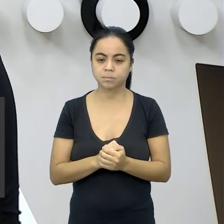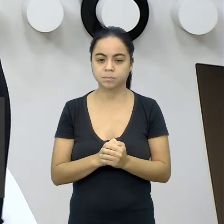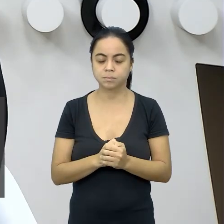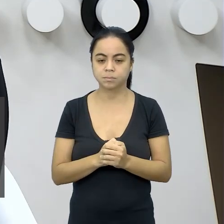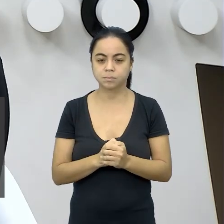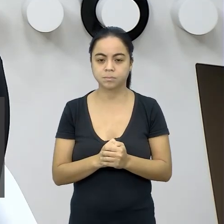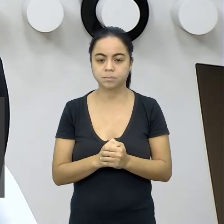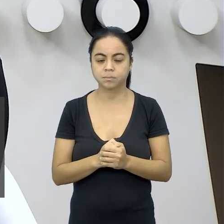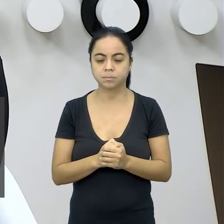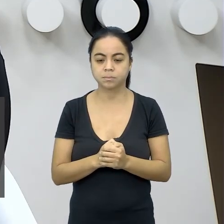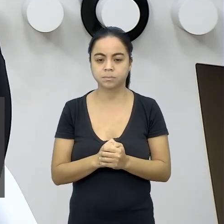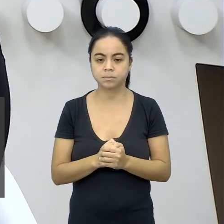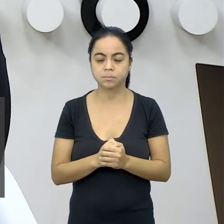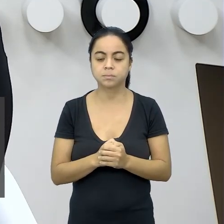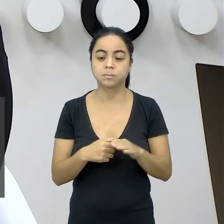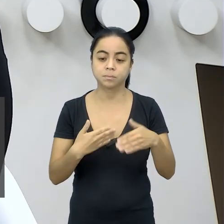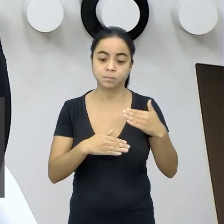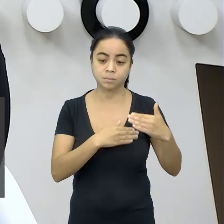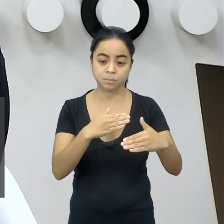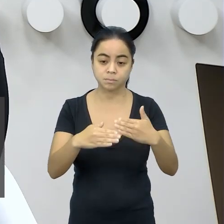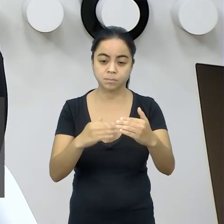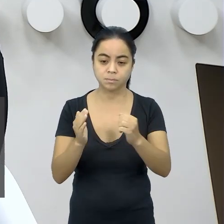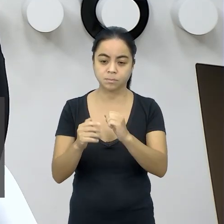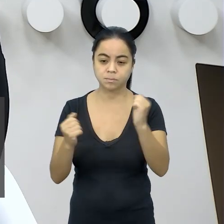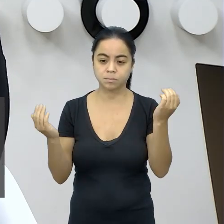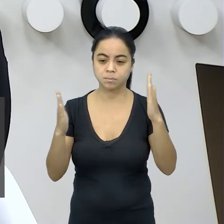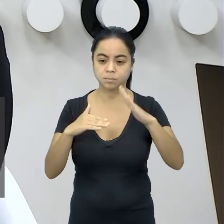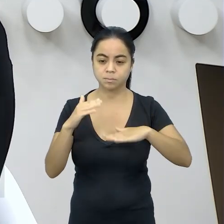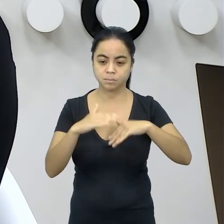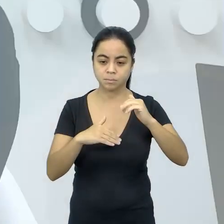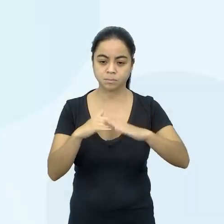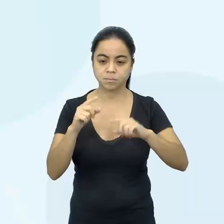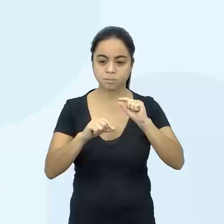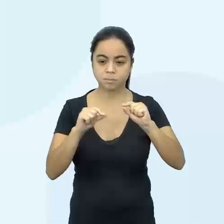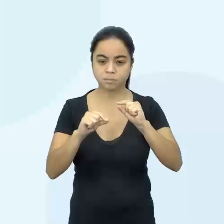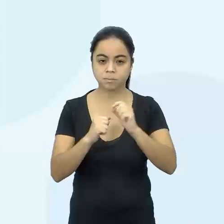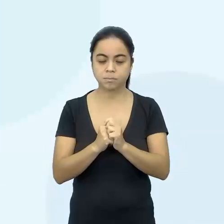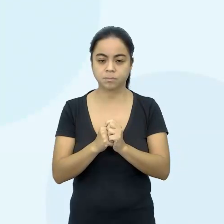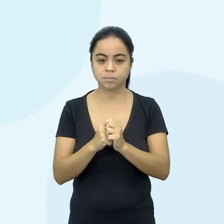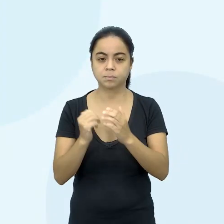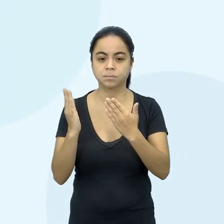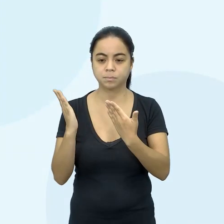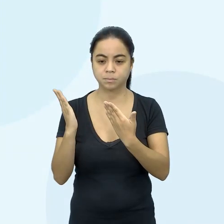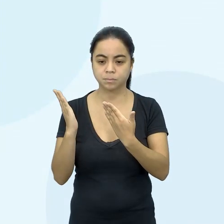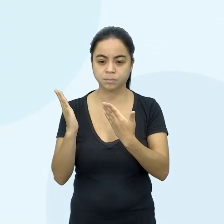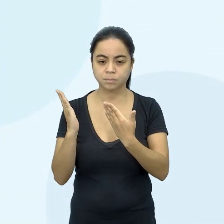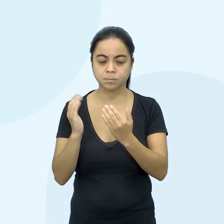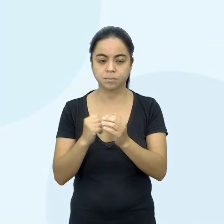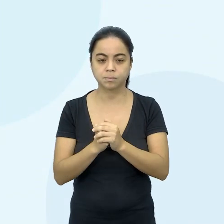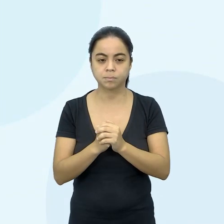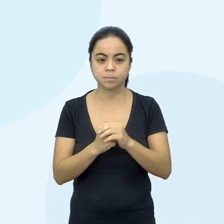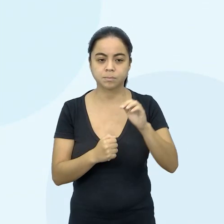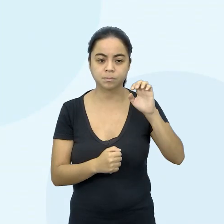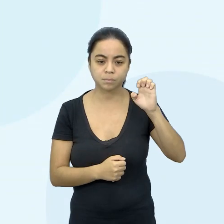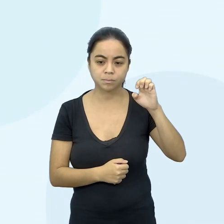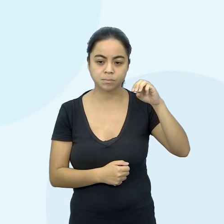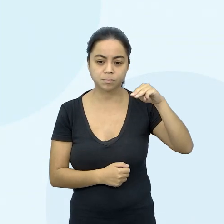aí nesse processo, né? No próximo slide, por favor, a gente vai destacar essa habilidade, né, que é